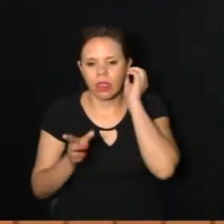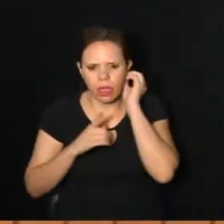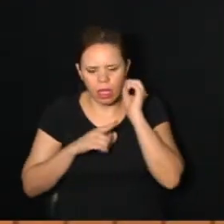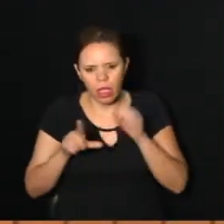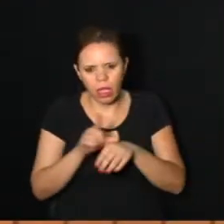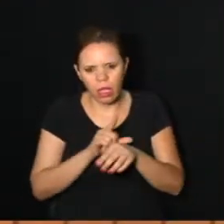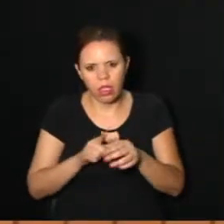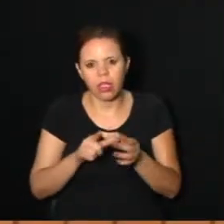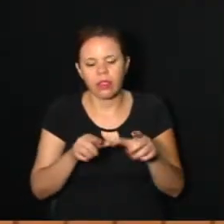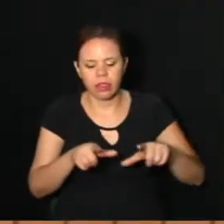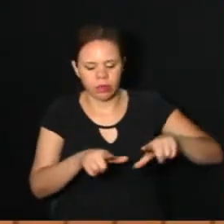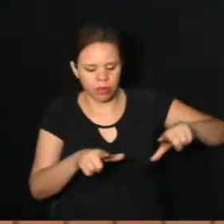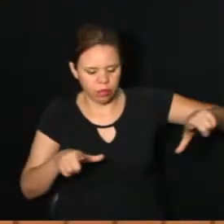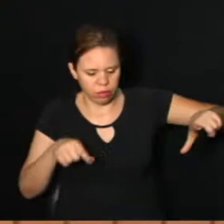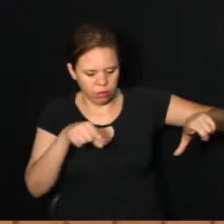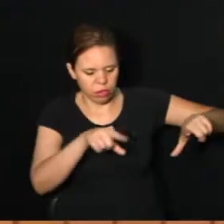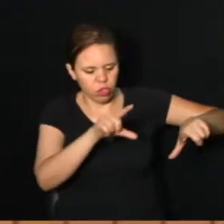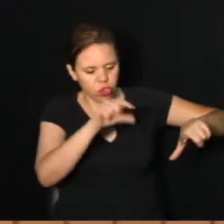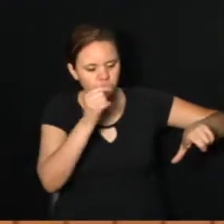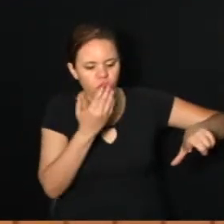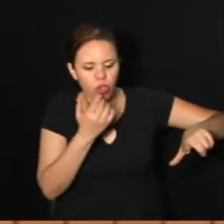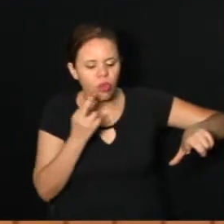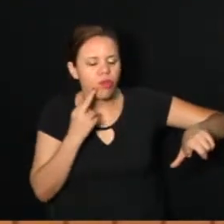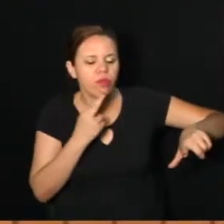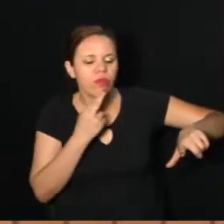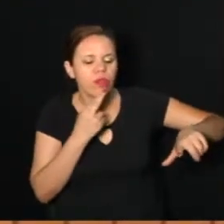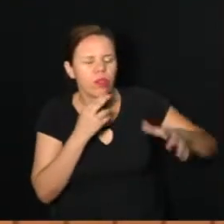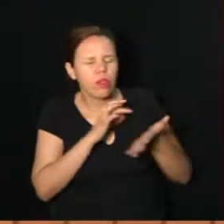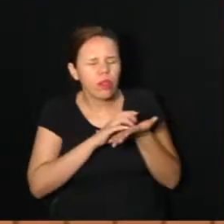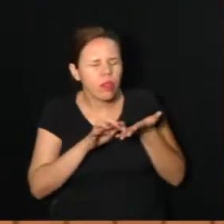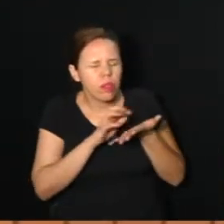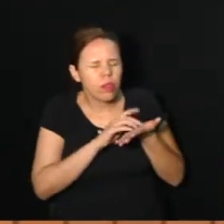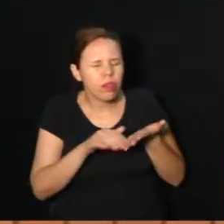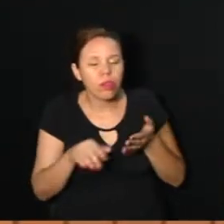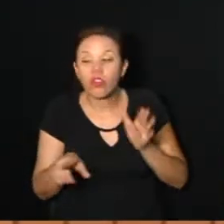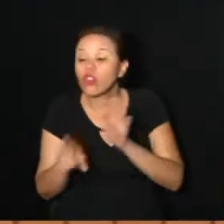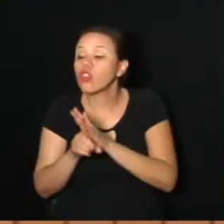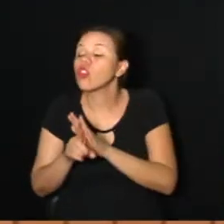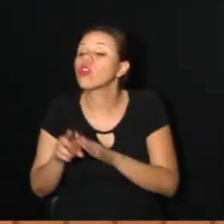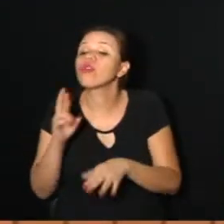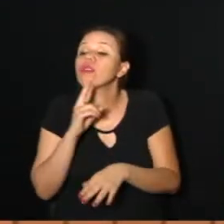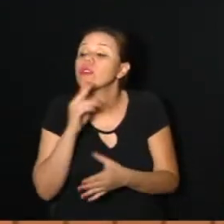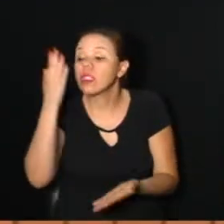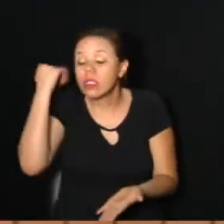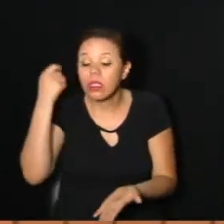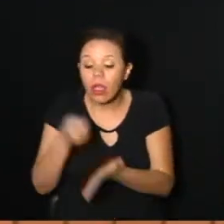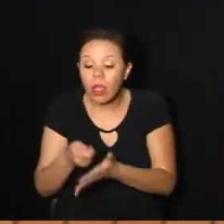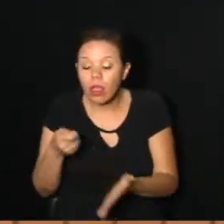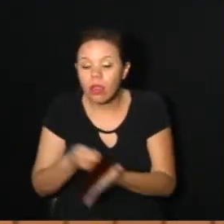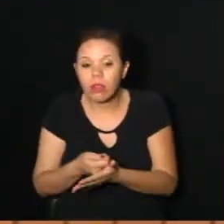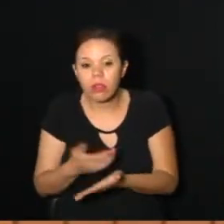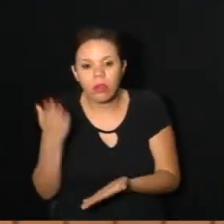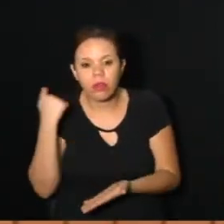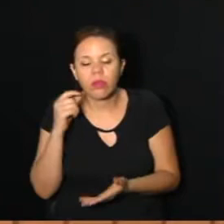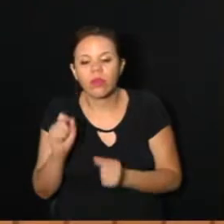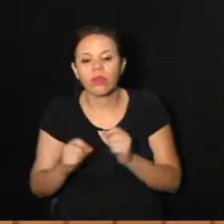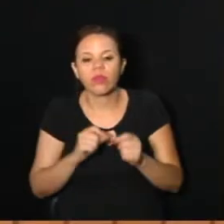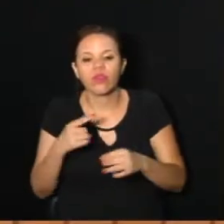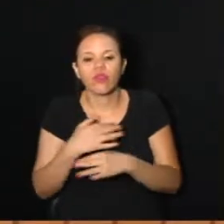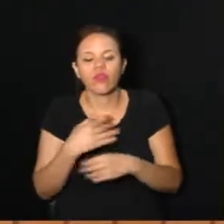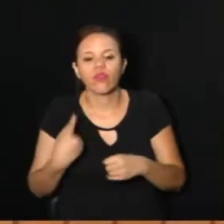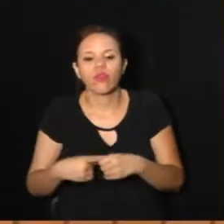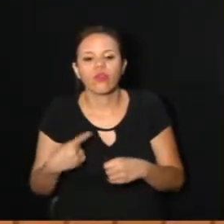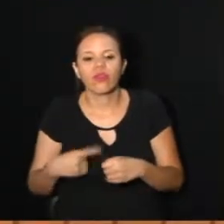Tem. O lojista tem que saber, o dono do restaurante tem que saber, o dono do bar, por que o urbanismo